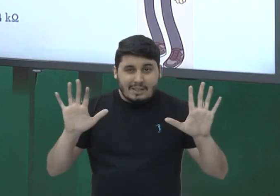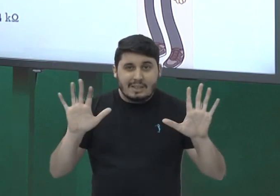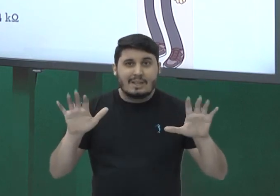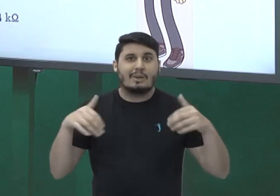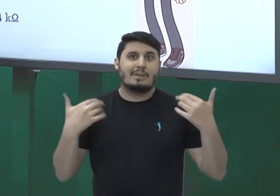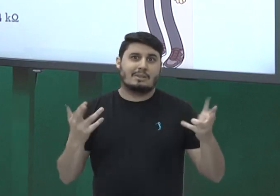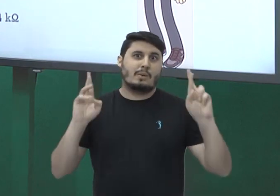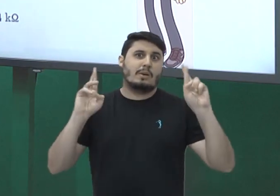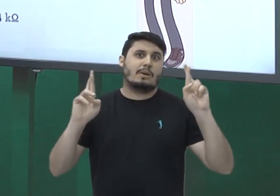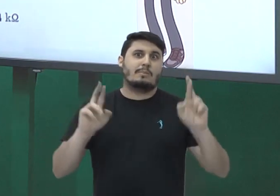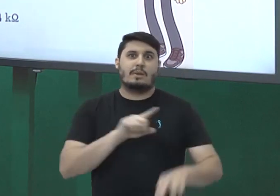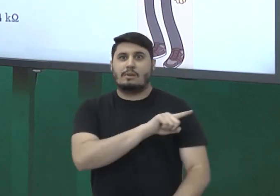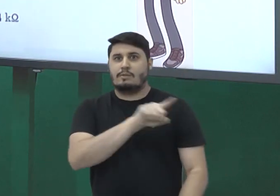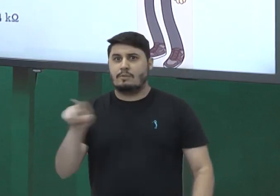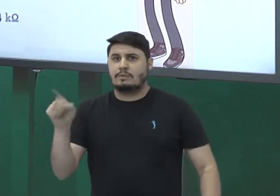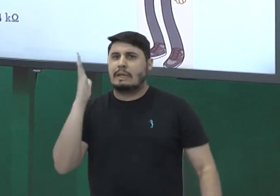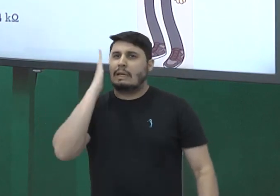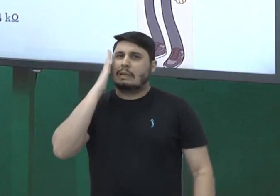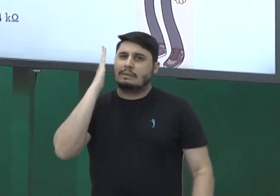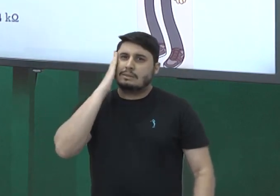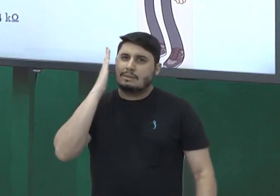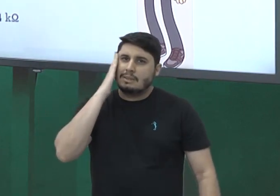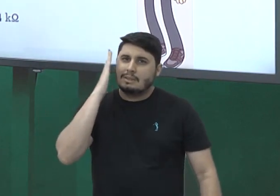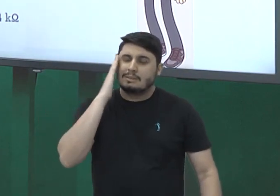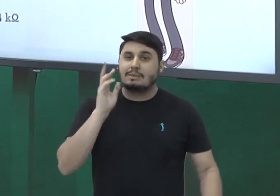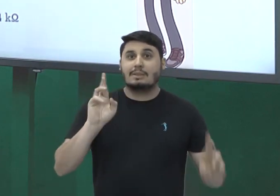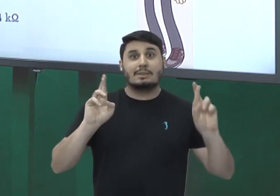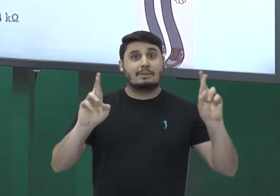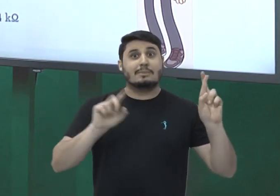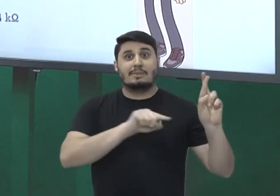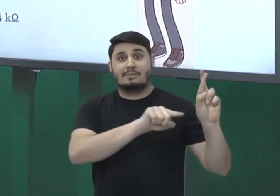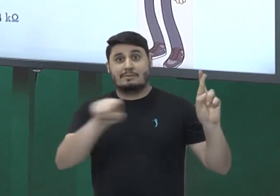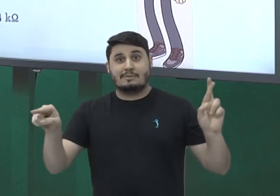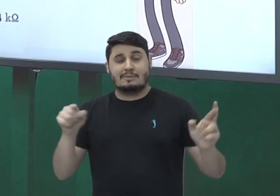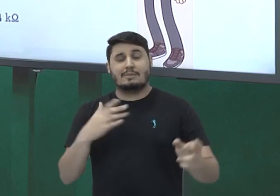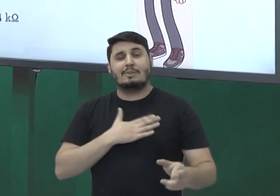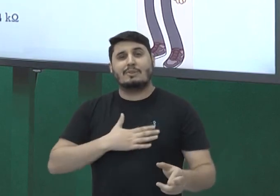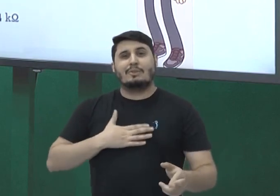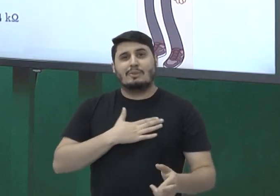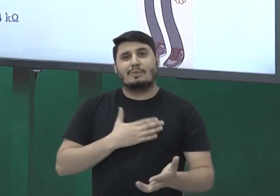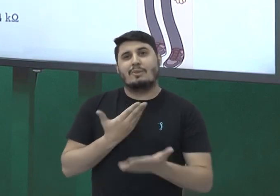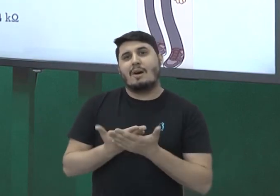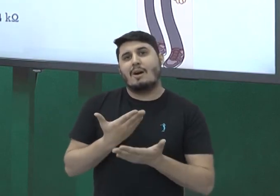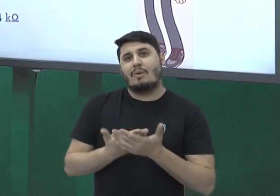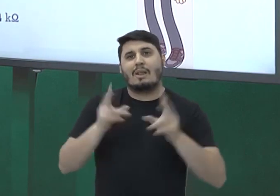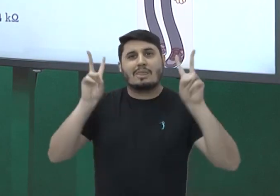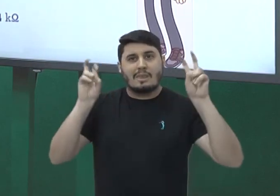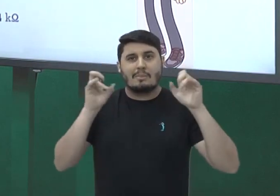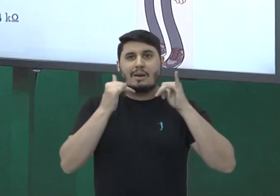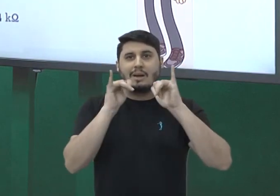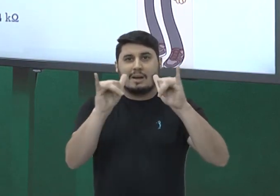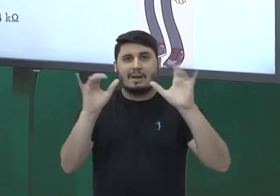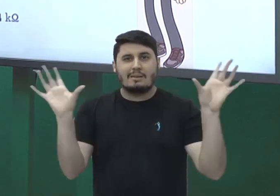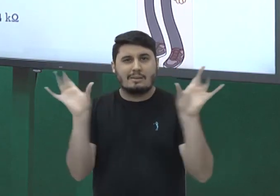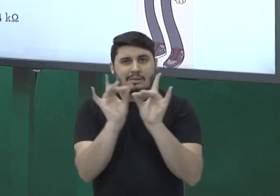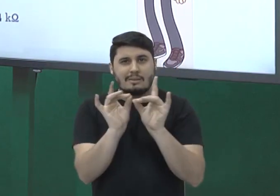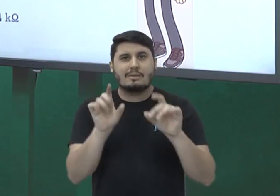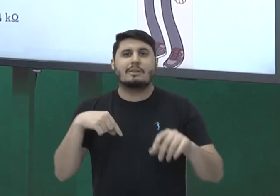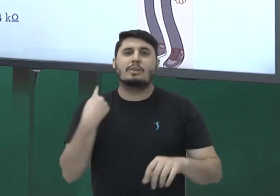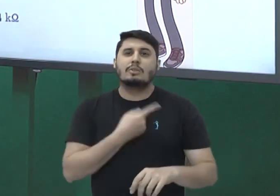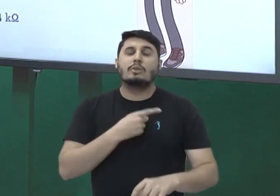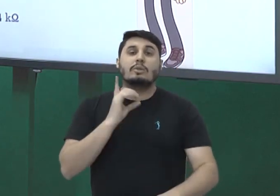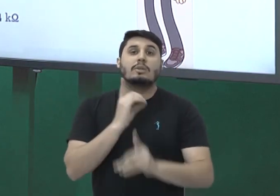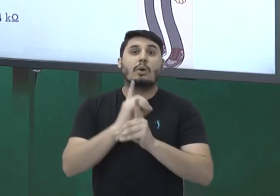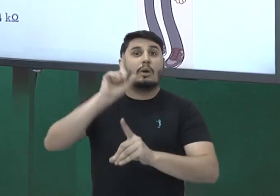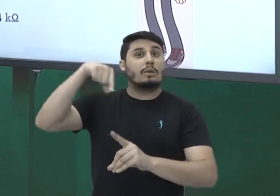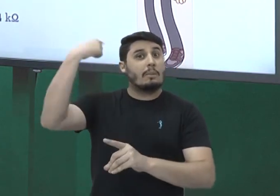tenham entendido, espero que tenham gostado da nossa aula de hoje de eletromagnetismo e a gente se vê no nosso próximo encontro,